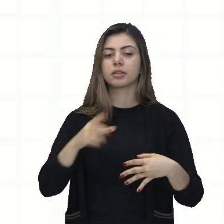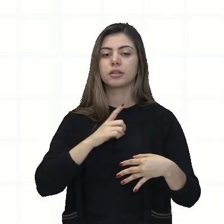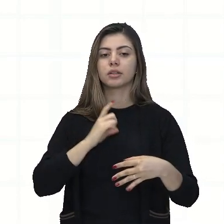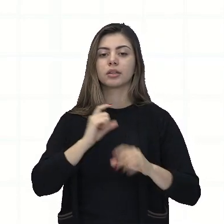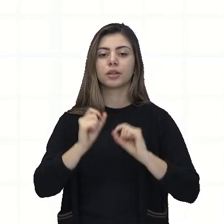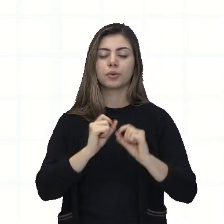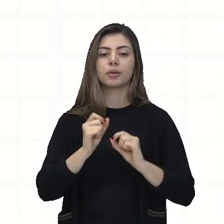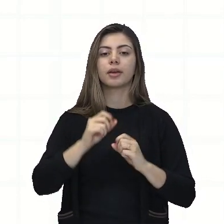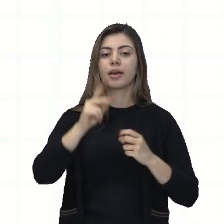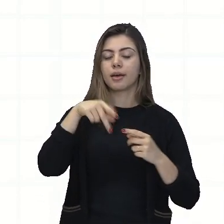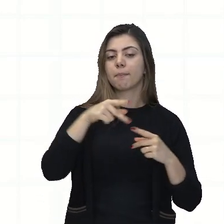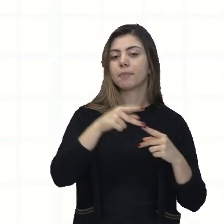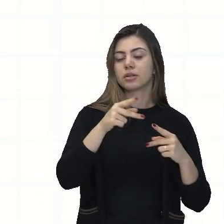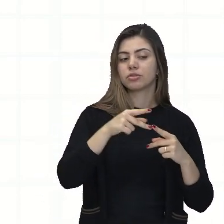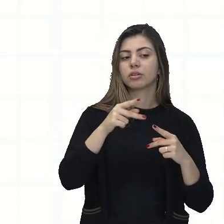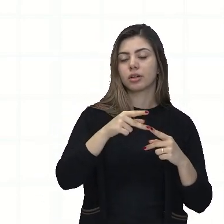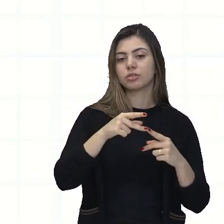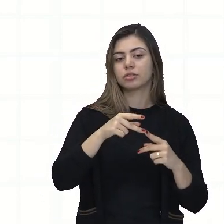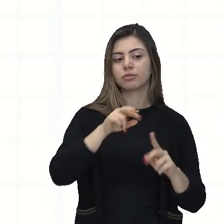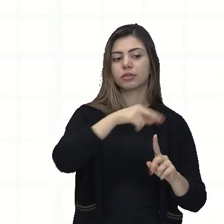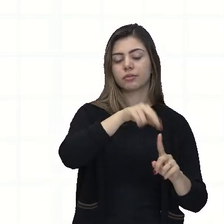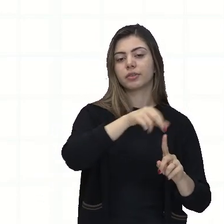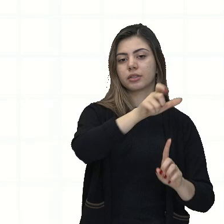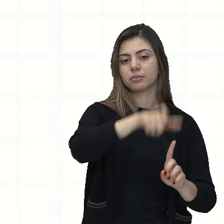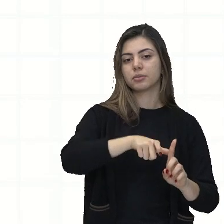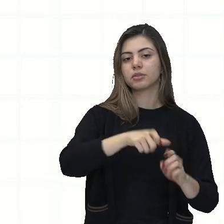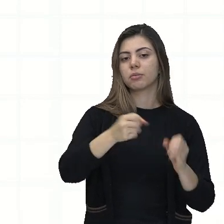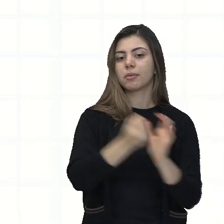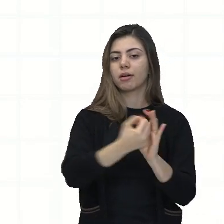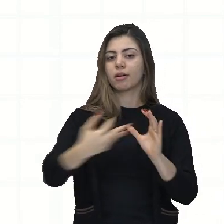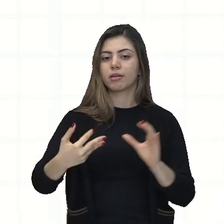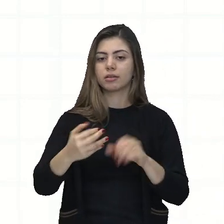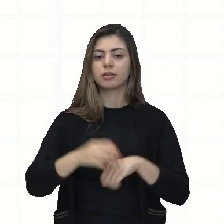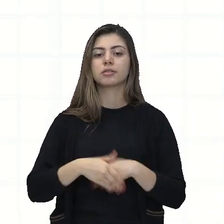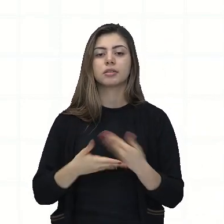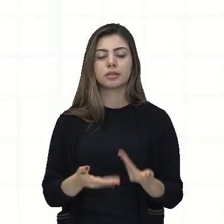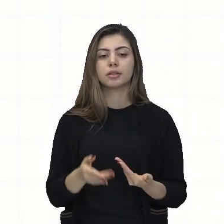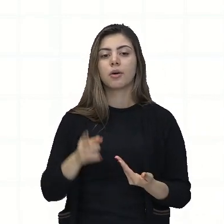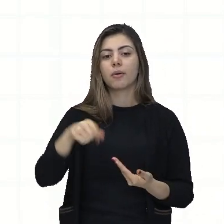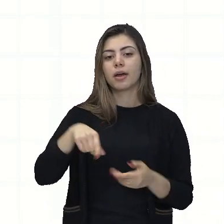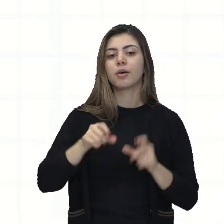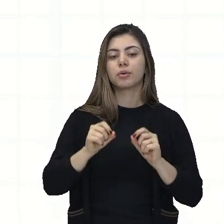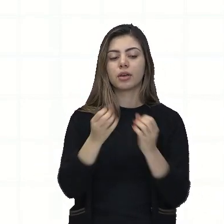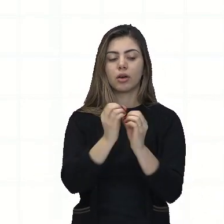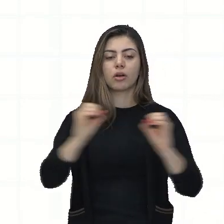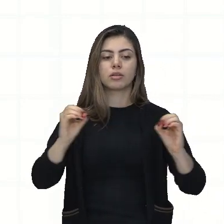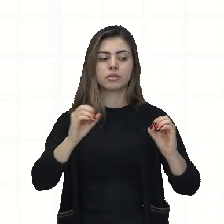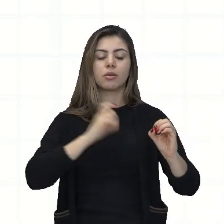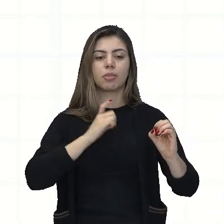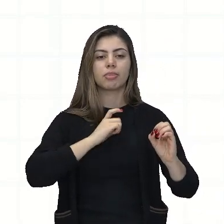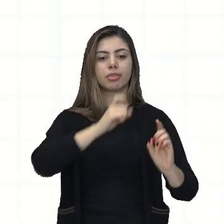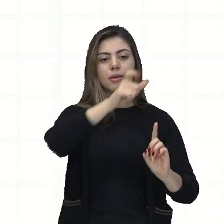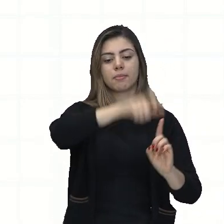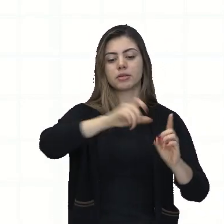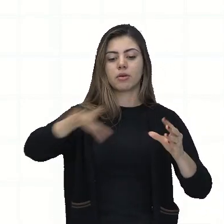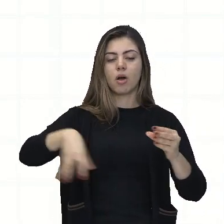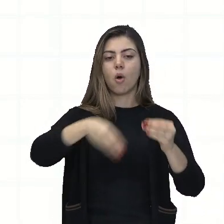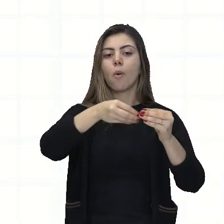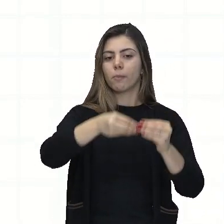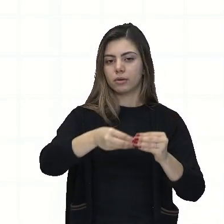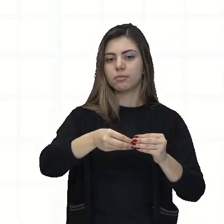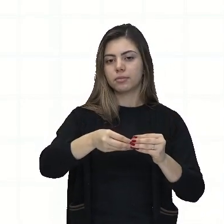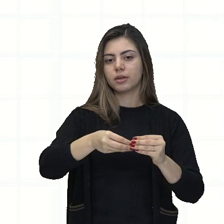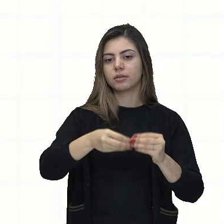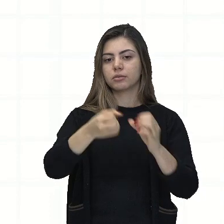um predicativo do sujeito, uma característica. Funciona como uma espécie de complemento do sujeito, ampliando